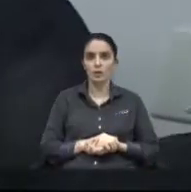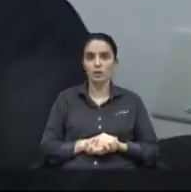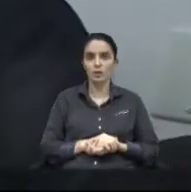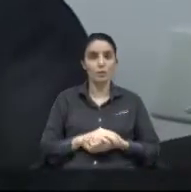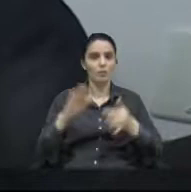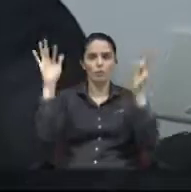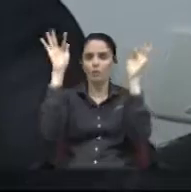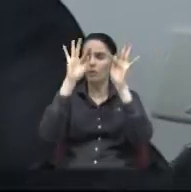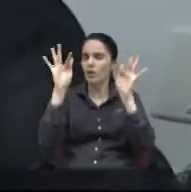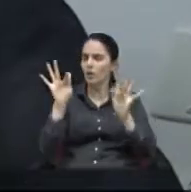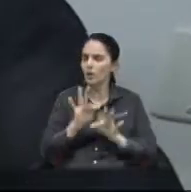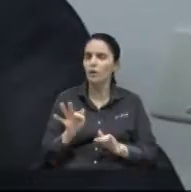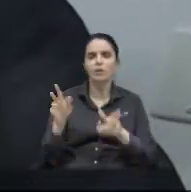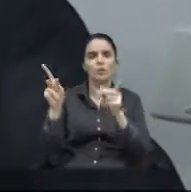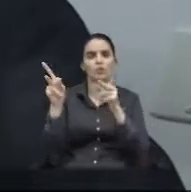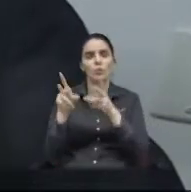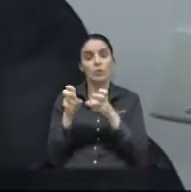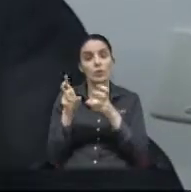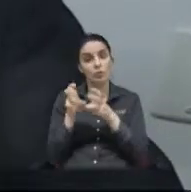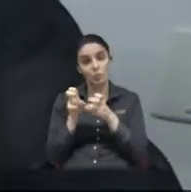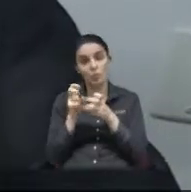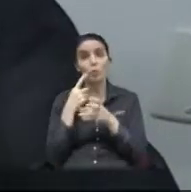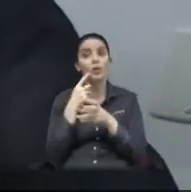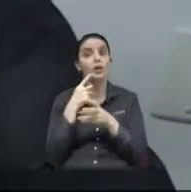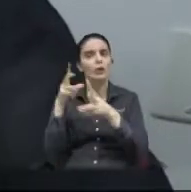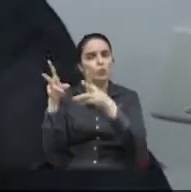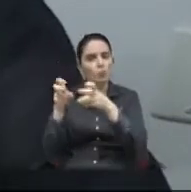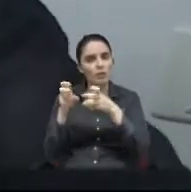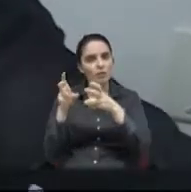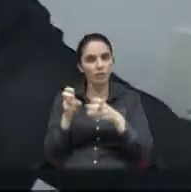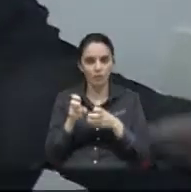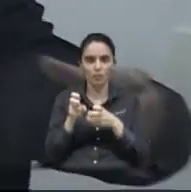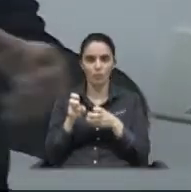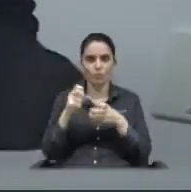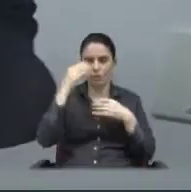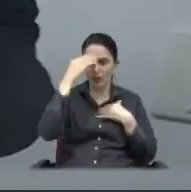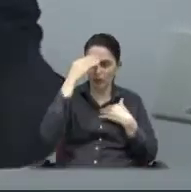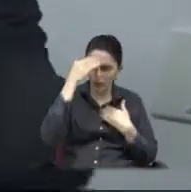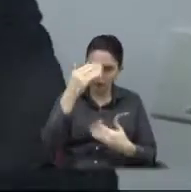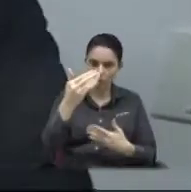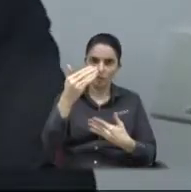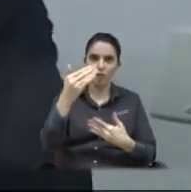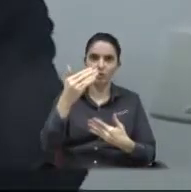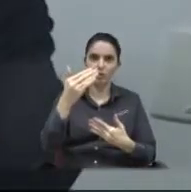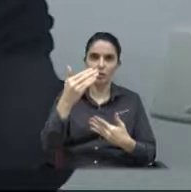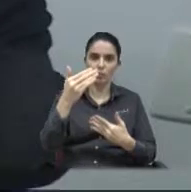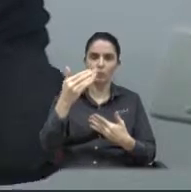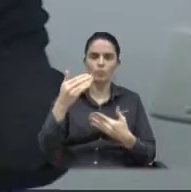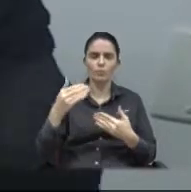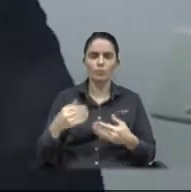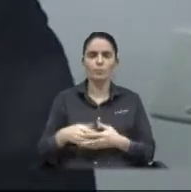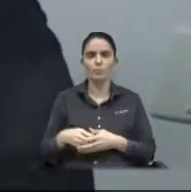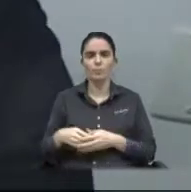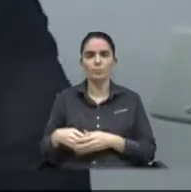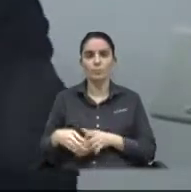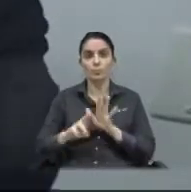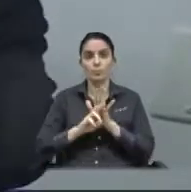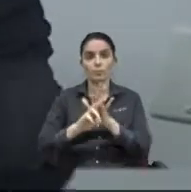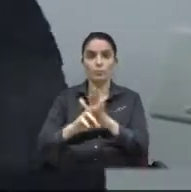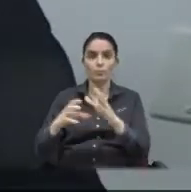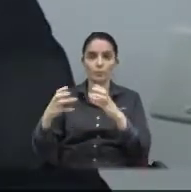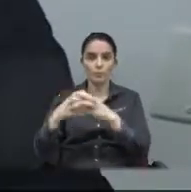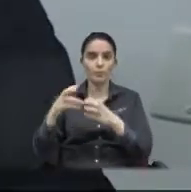reconhecer em gratidão por toda essa casa do poder legislativo pela